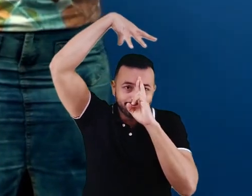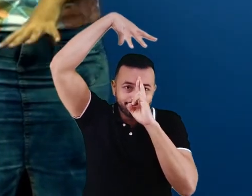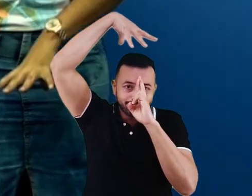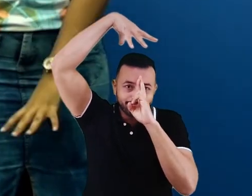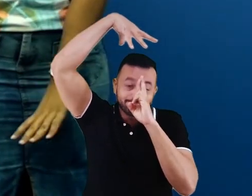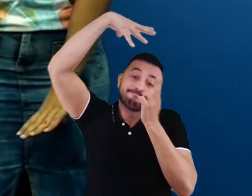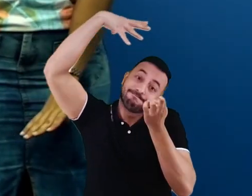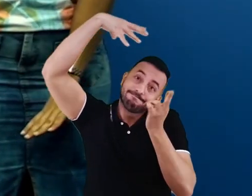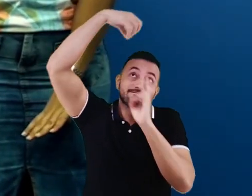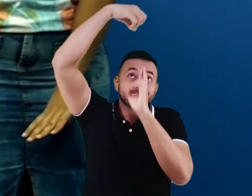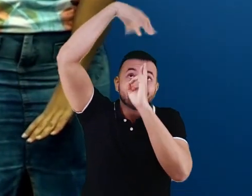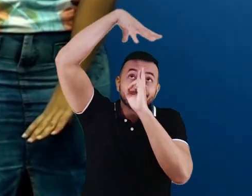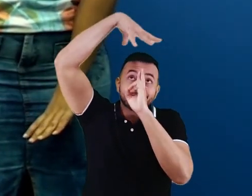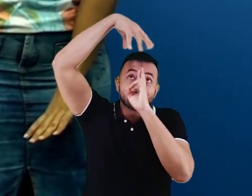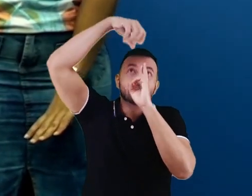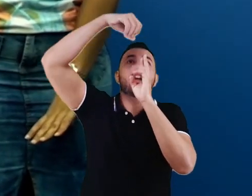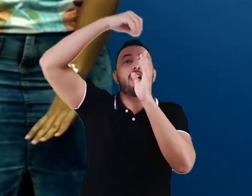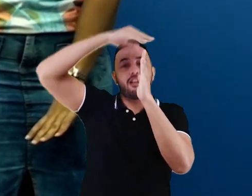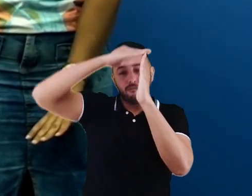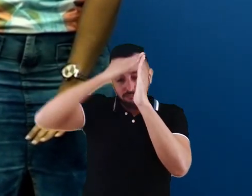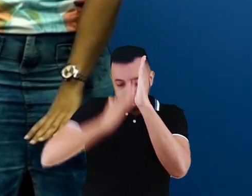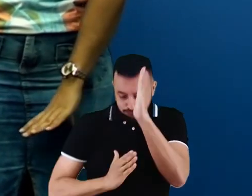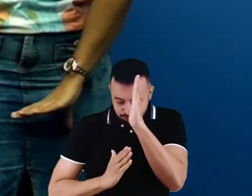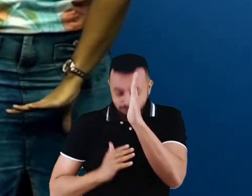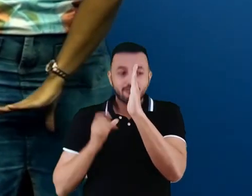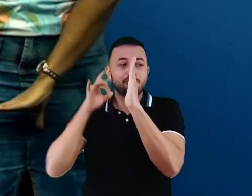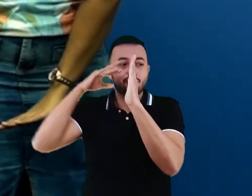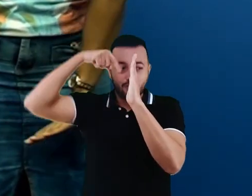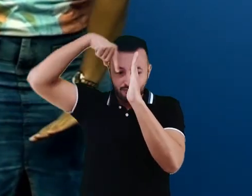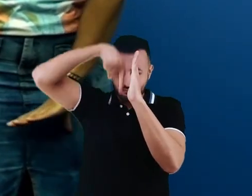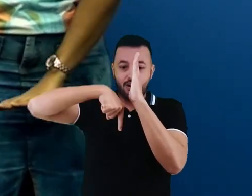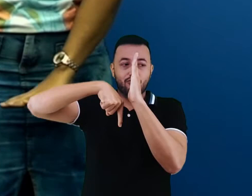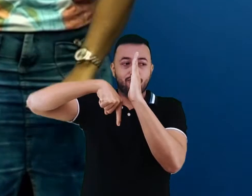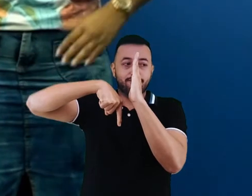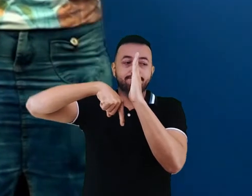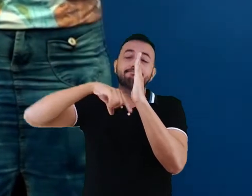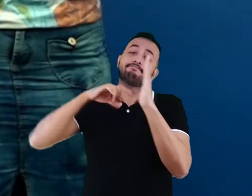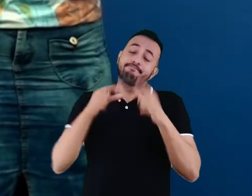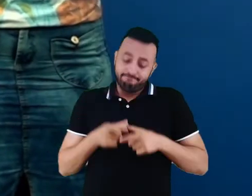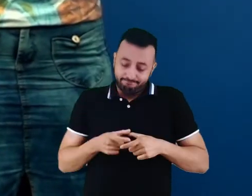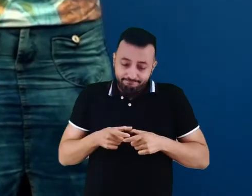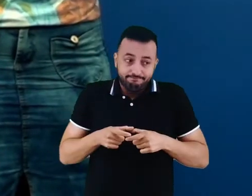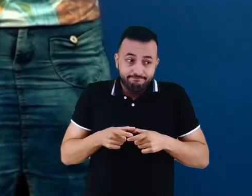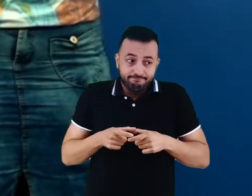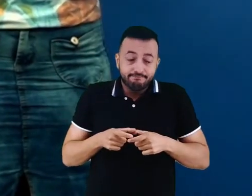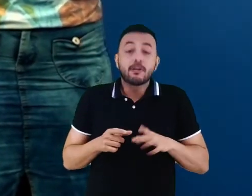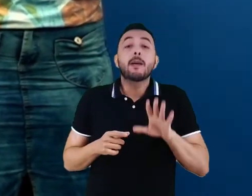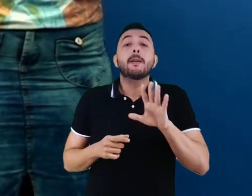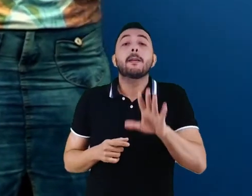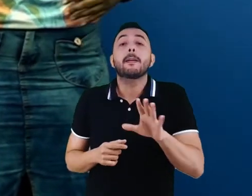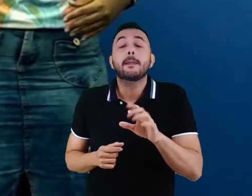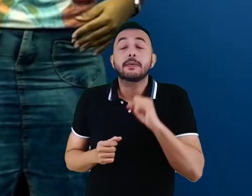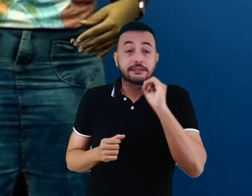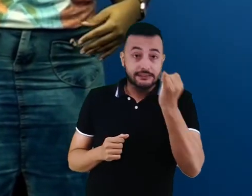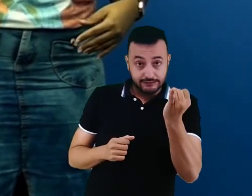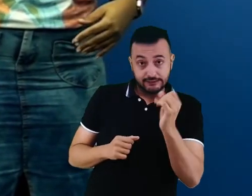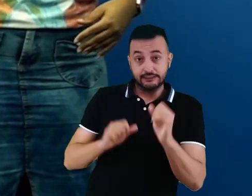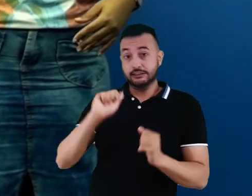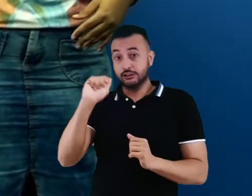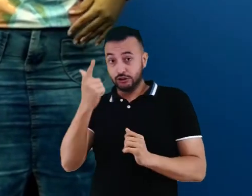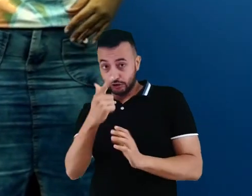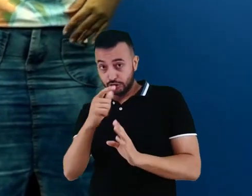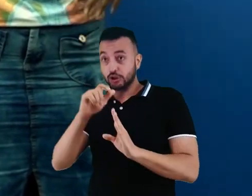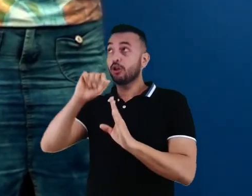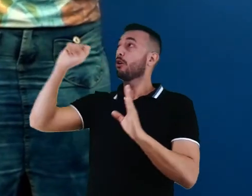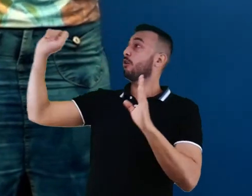sombra é projetada só embaixo, tá? Então, só fica aquela bolinha. Quando o Sol está desse lado, por